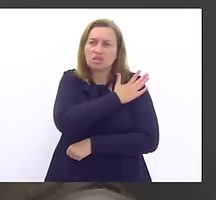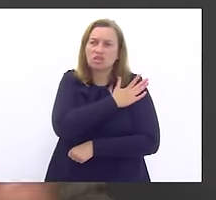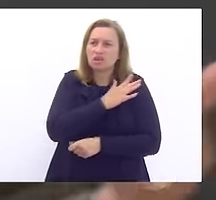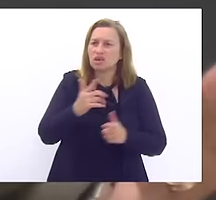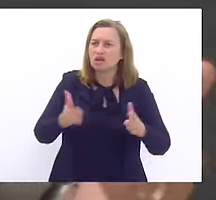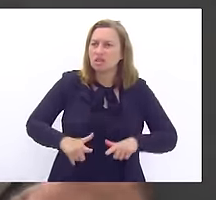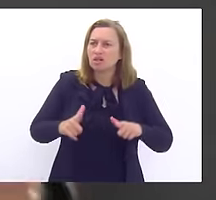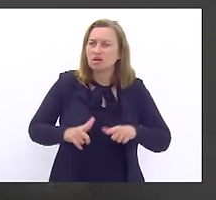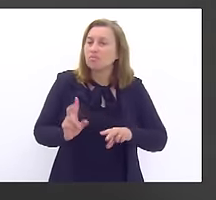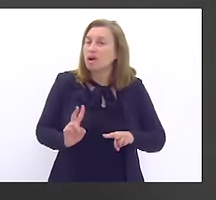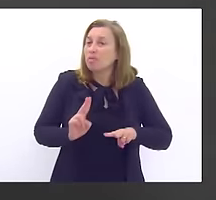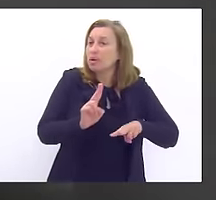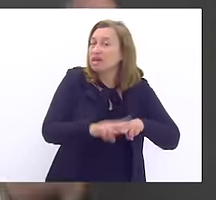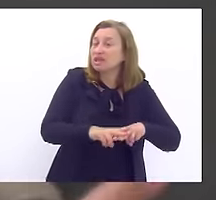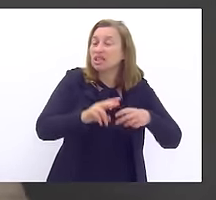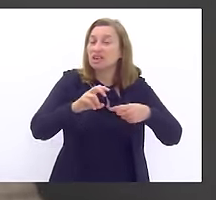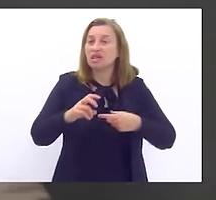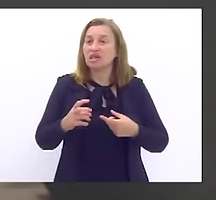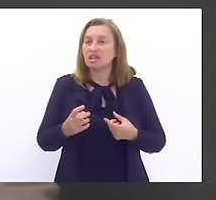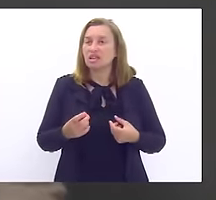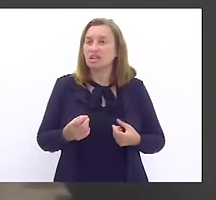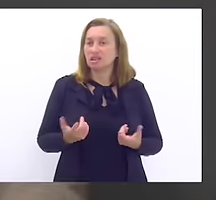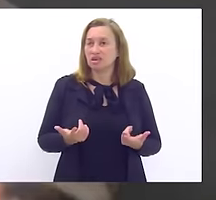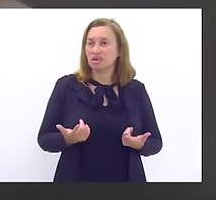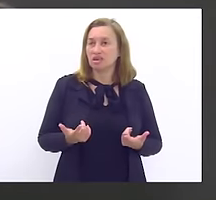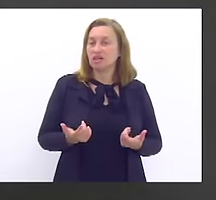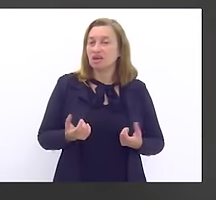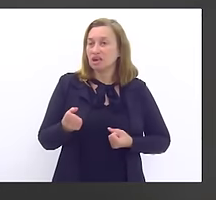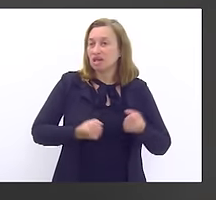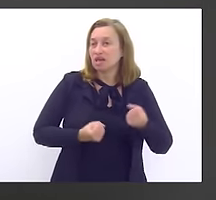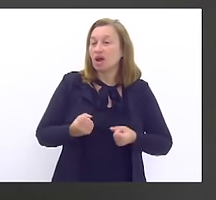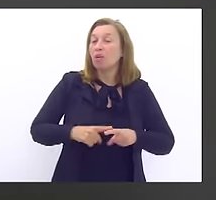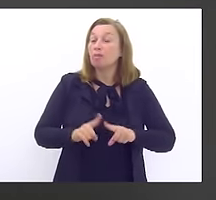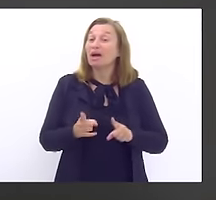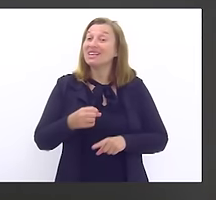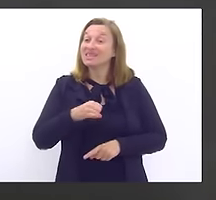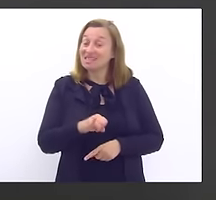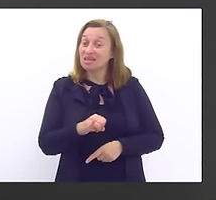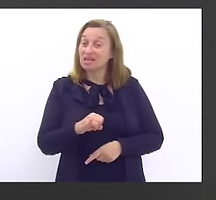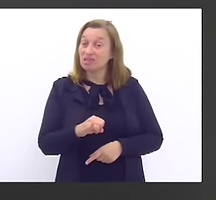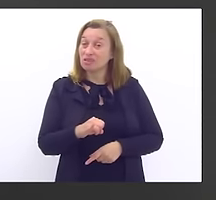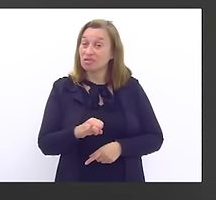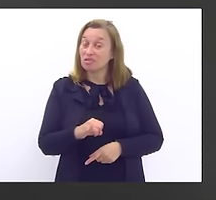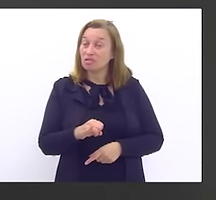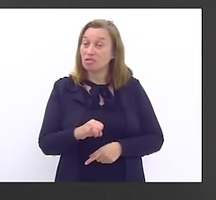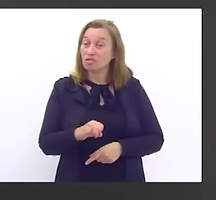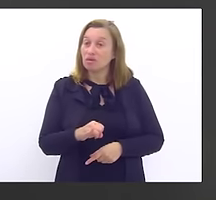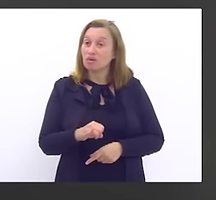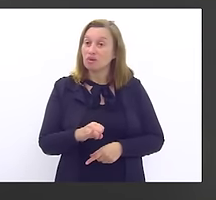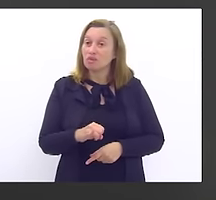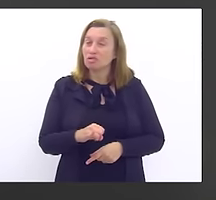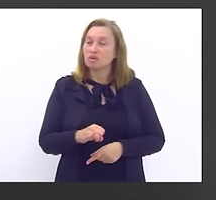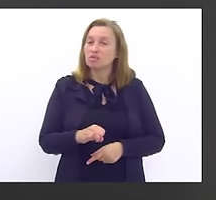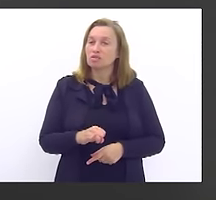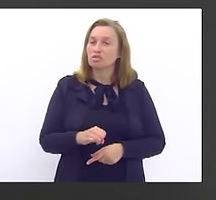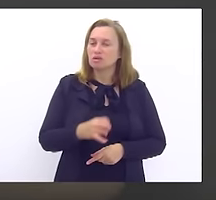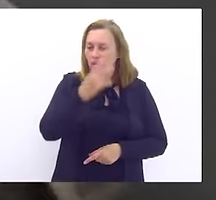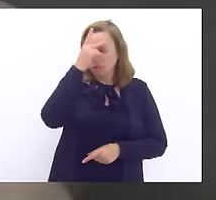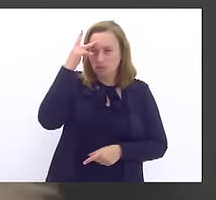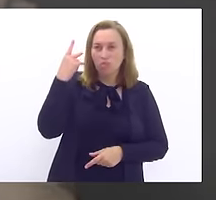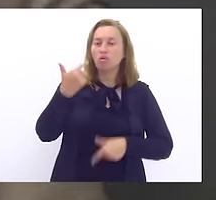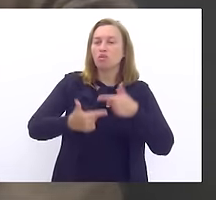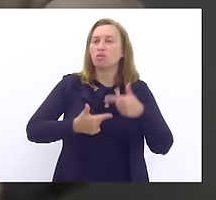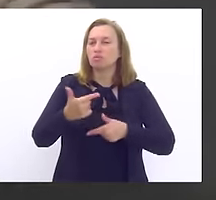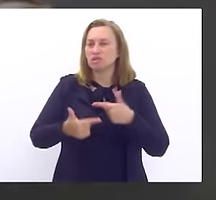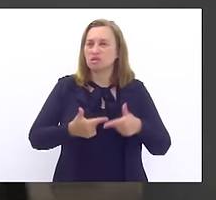ocasião para poder aprender aquele veículo em mau estado de conservação mas se fosse um cidadão veículo aparecer ali o agente público para